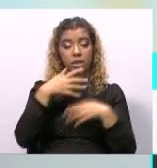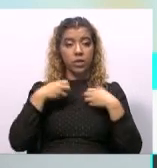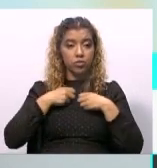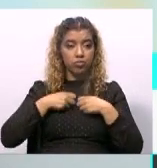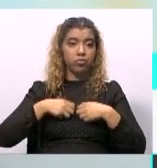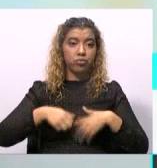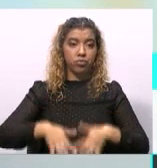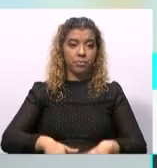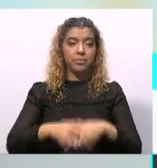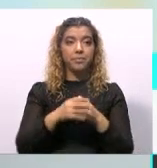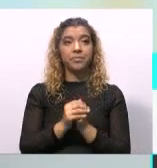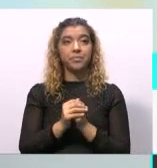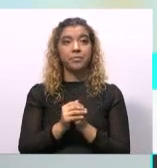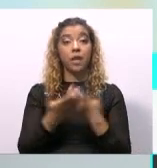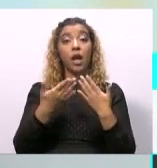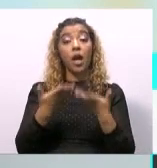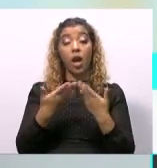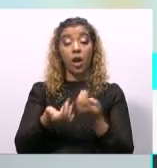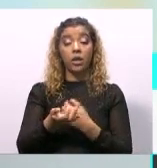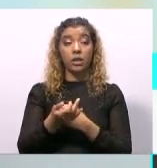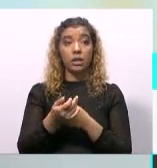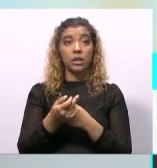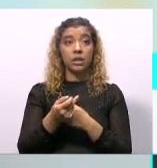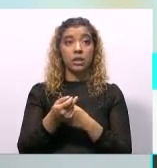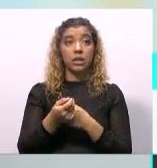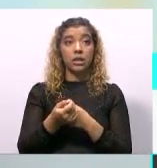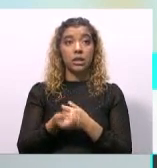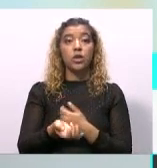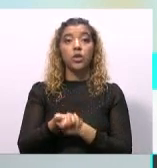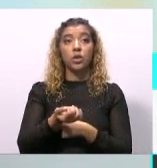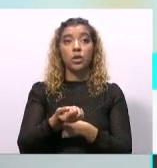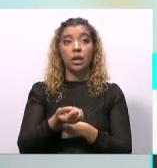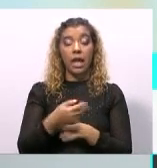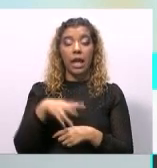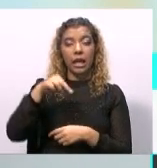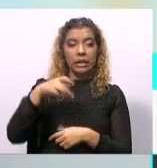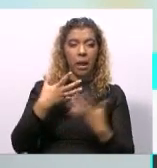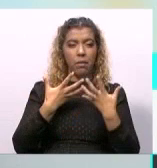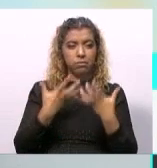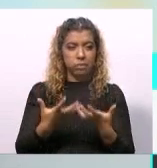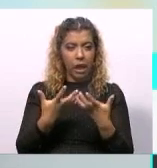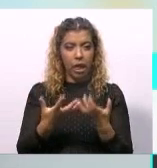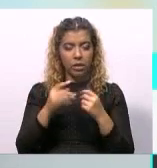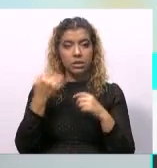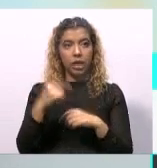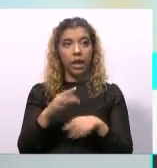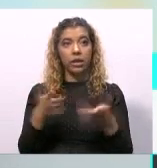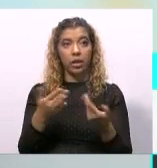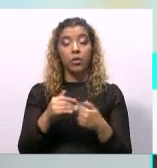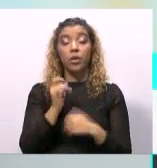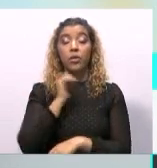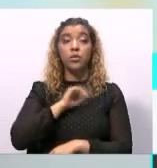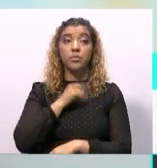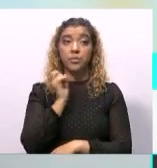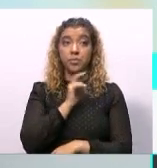nesta situação. Para a situação da circulação, nas pernas pesadas, por norma, é o que acontece. Então, o que podemos